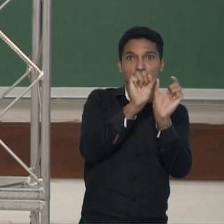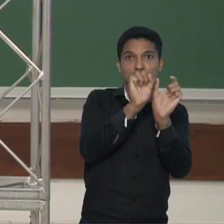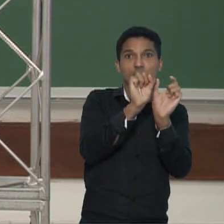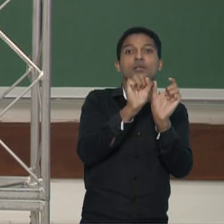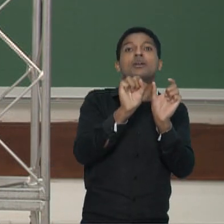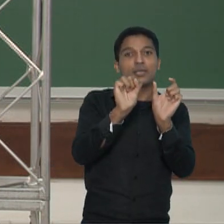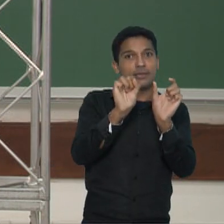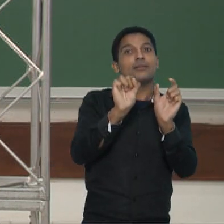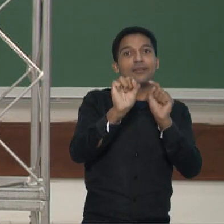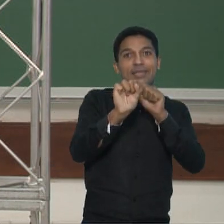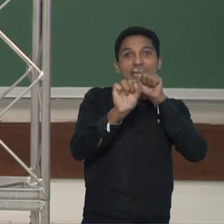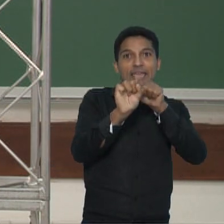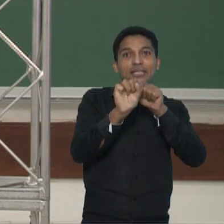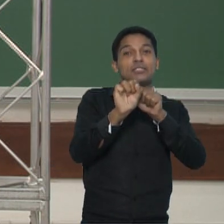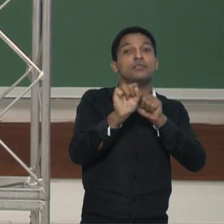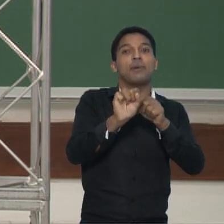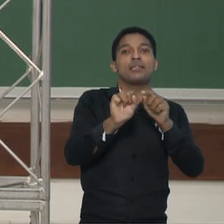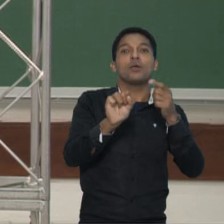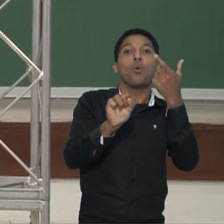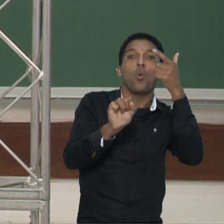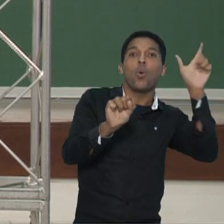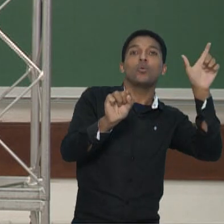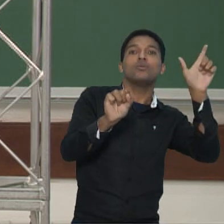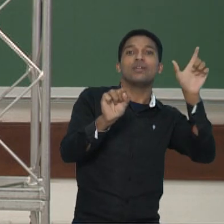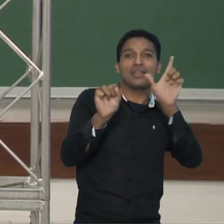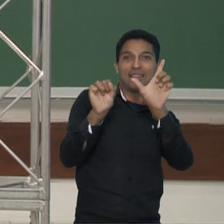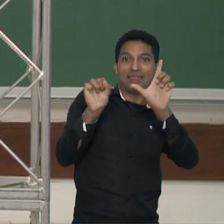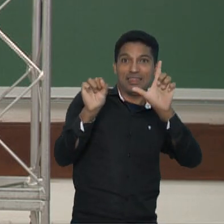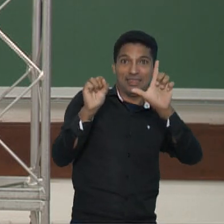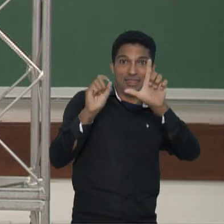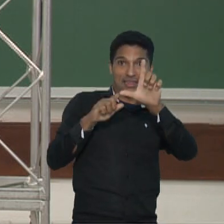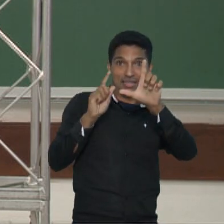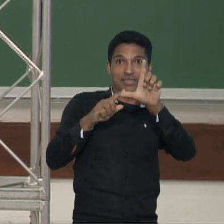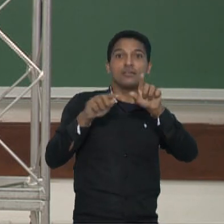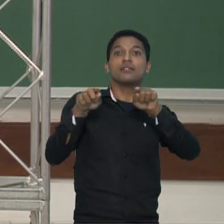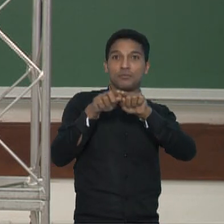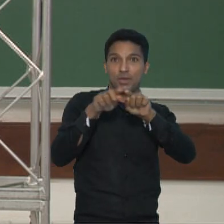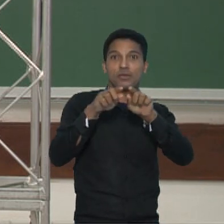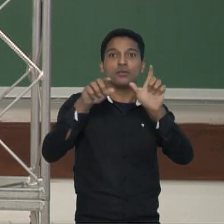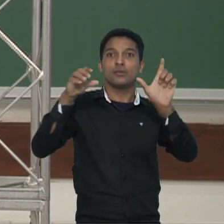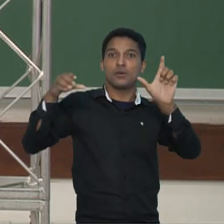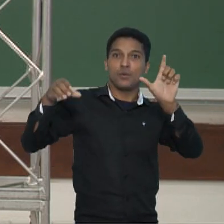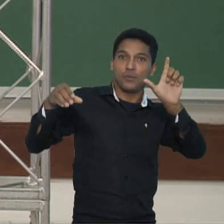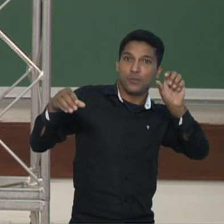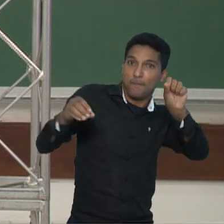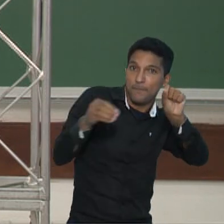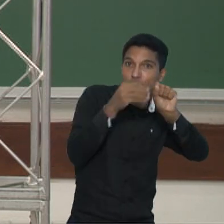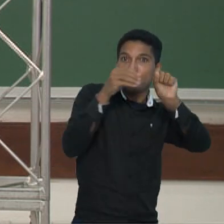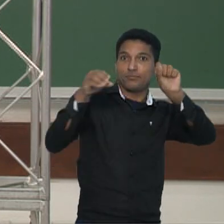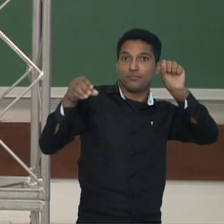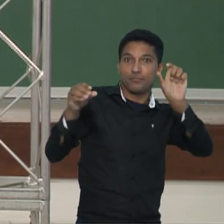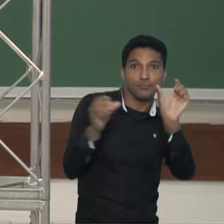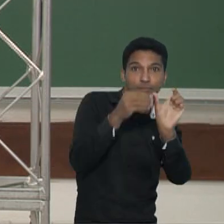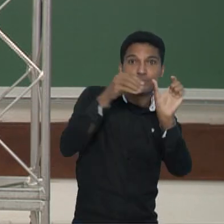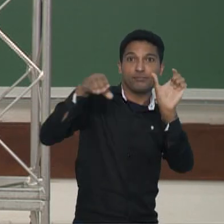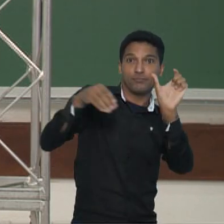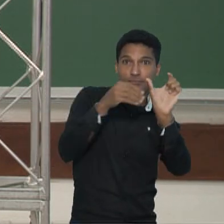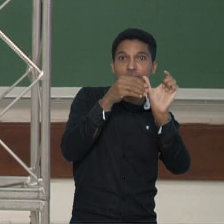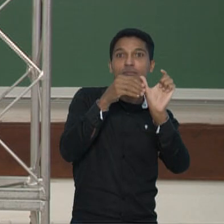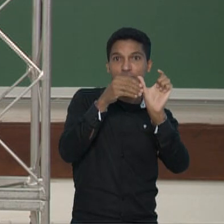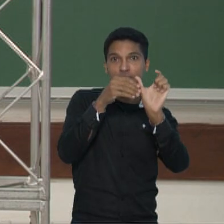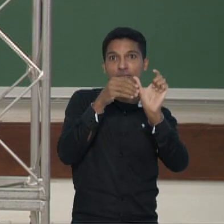com outra letrinha. Lembram disso lá da aulinha de português? O que vai ser um pouquinho